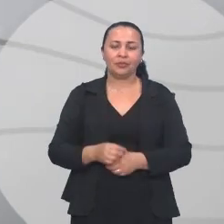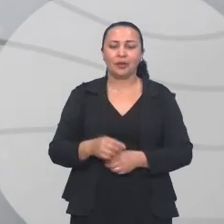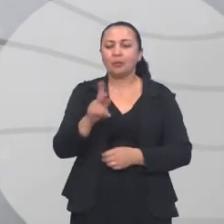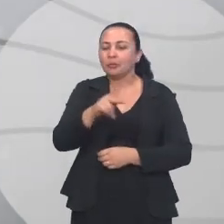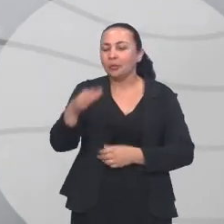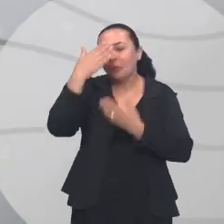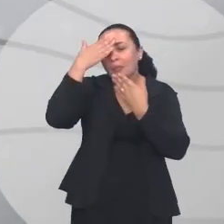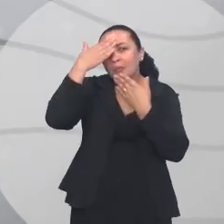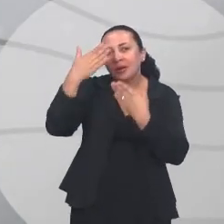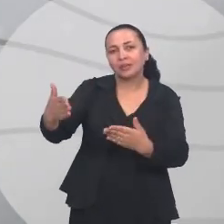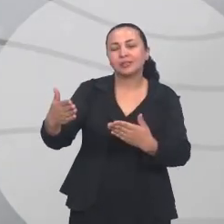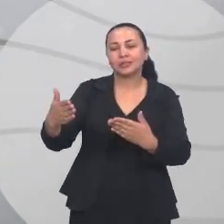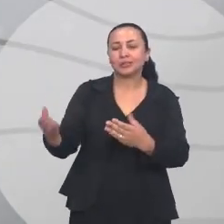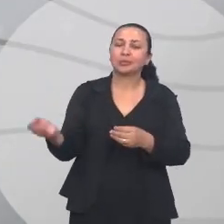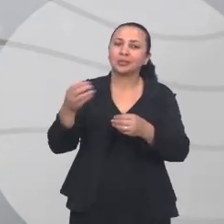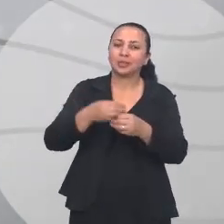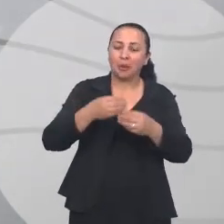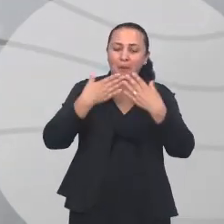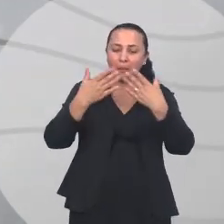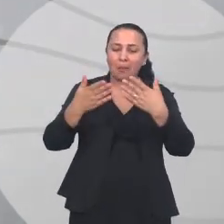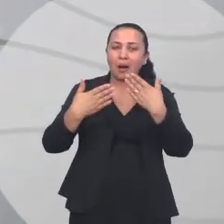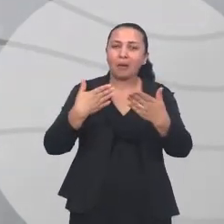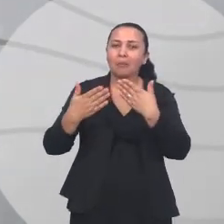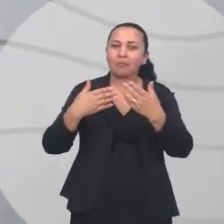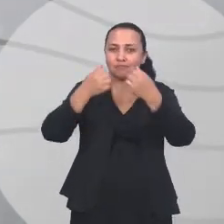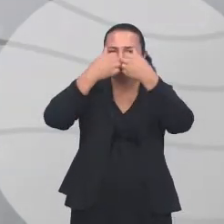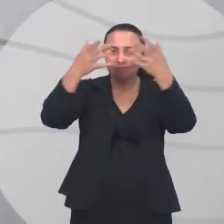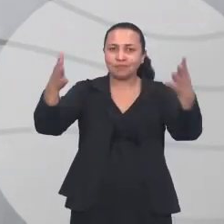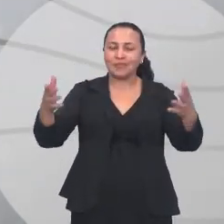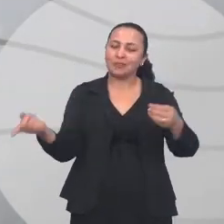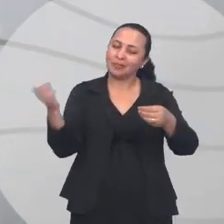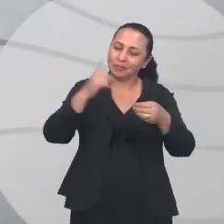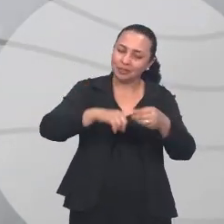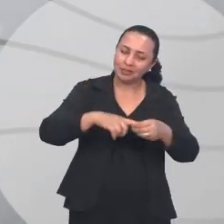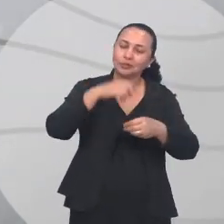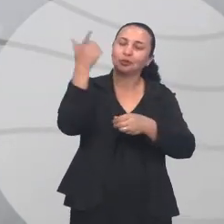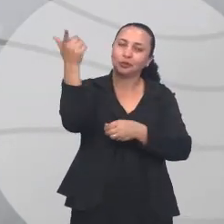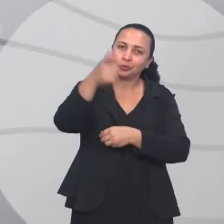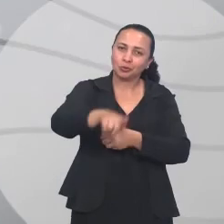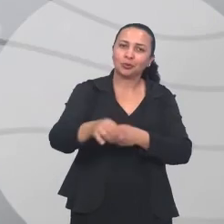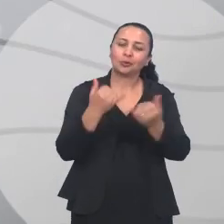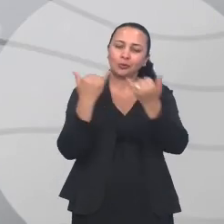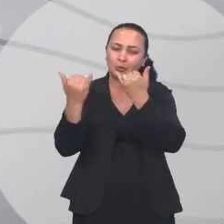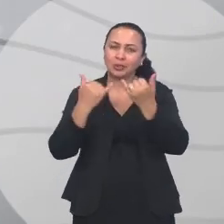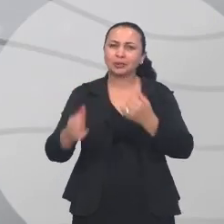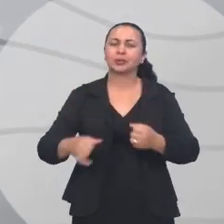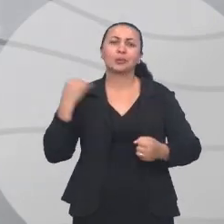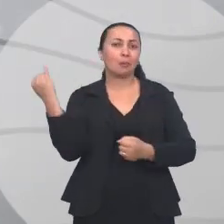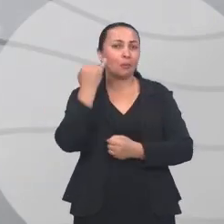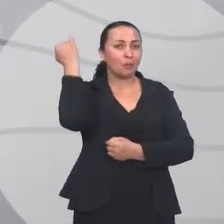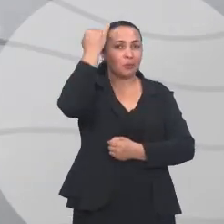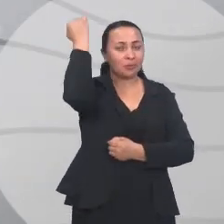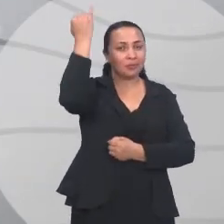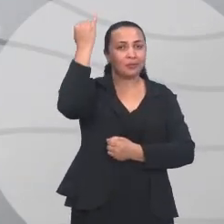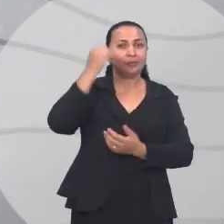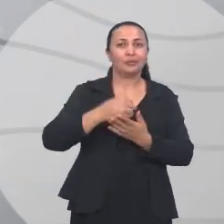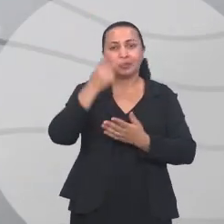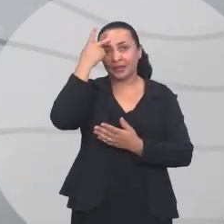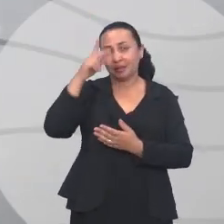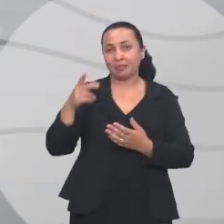pela sua participação mais uma vez aqui no papo aberto com certeza o senhor voltará mais vezes trazendo para gente informações valiosas e